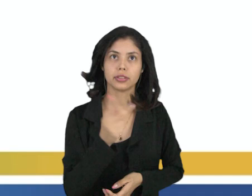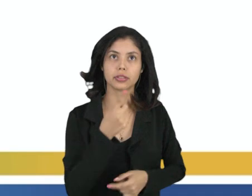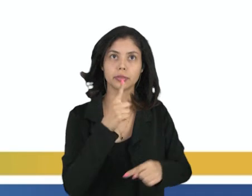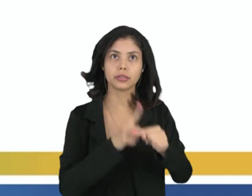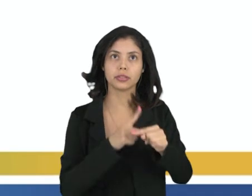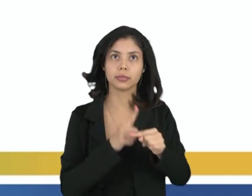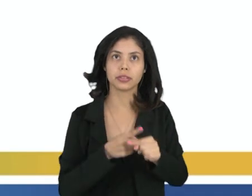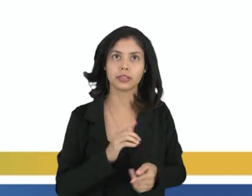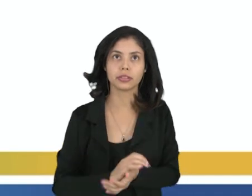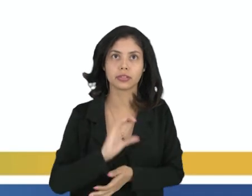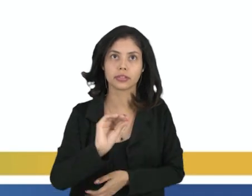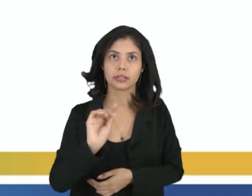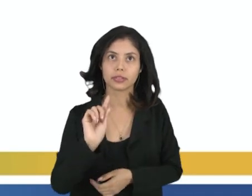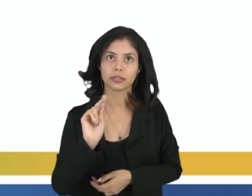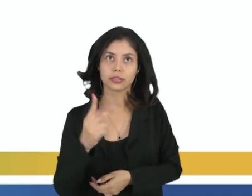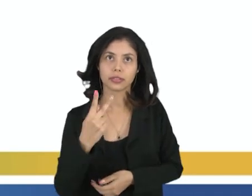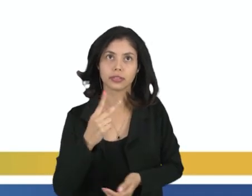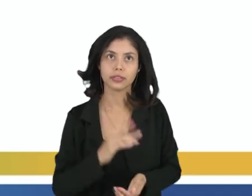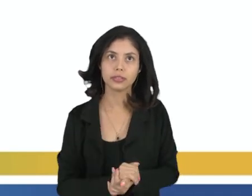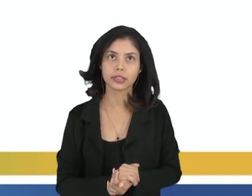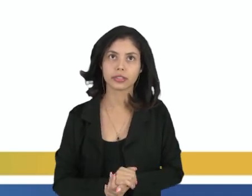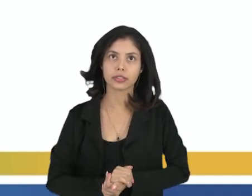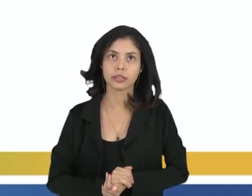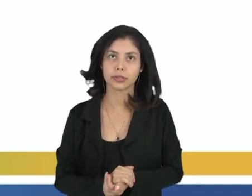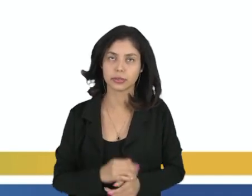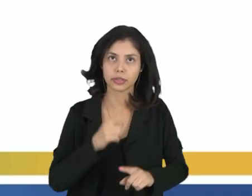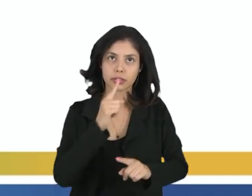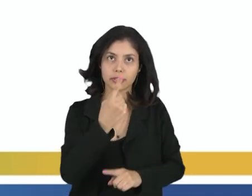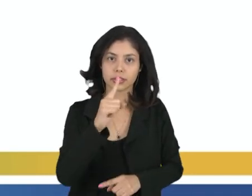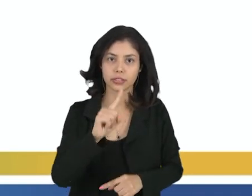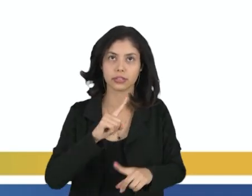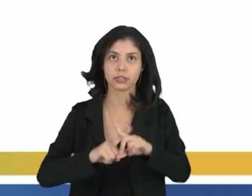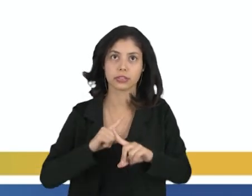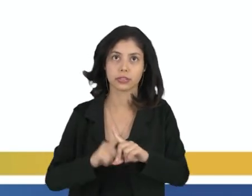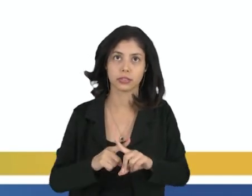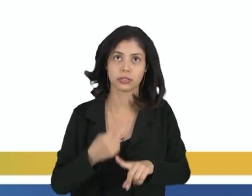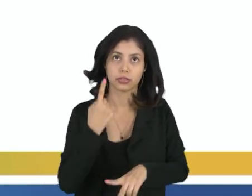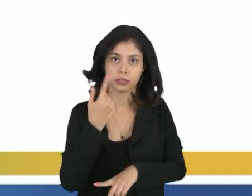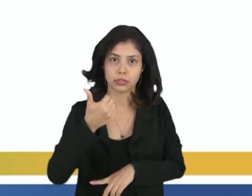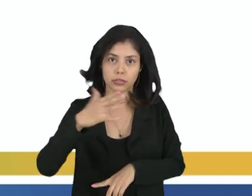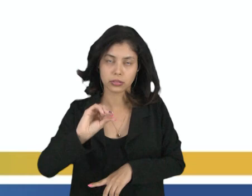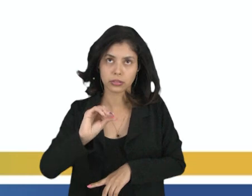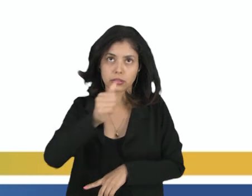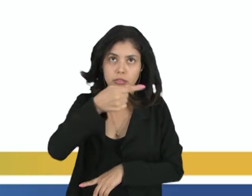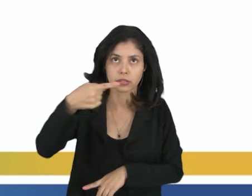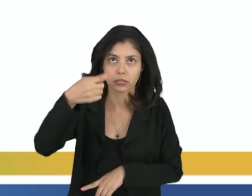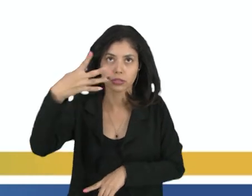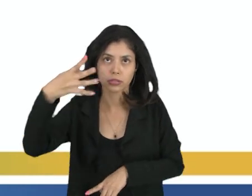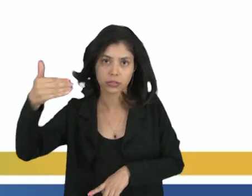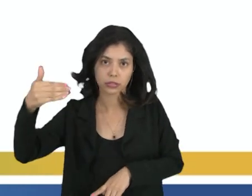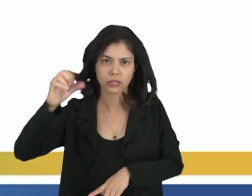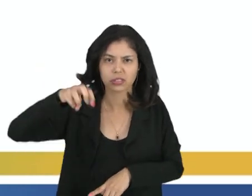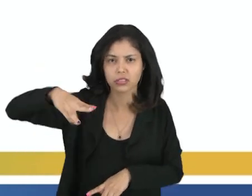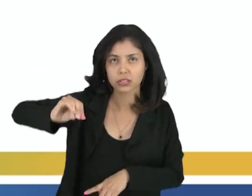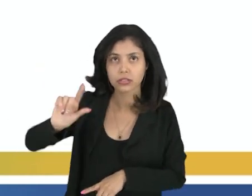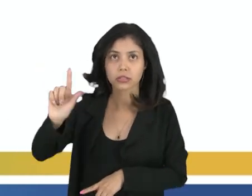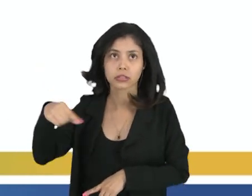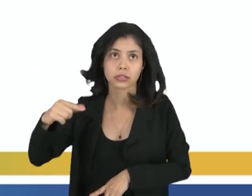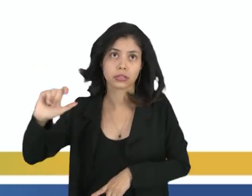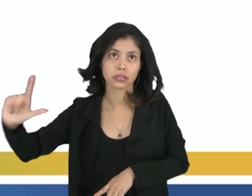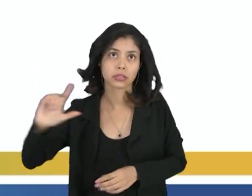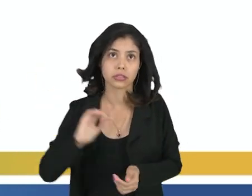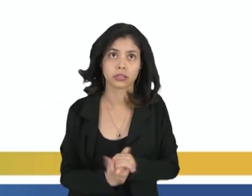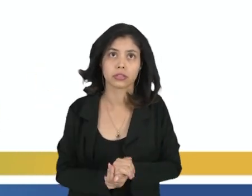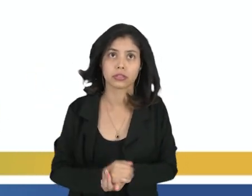definimos anteriormente que Kw é igual a 1,0 vezes 10 a menos 14 mols por